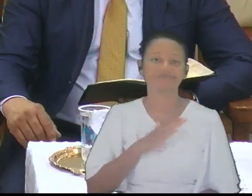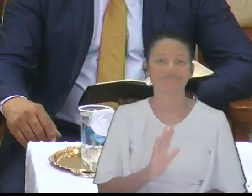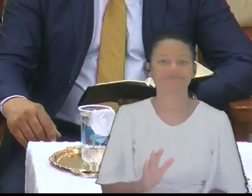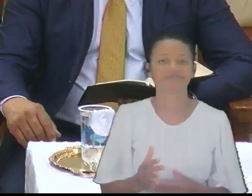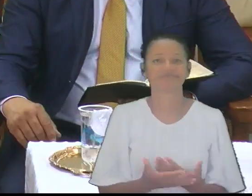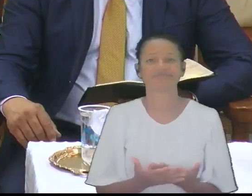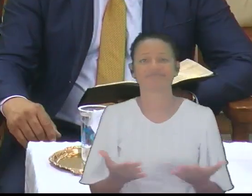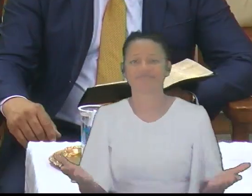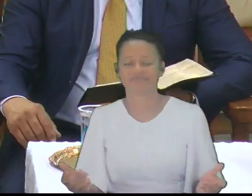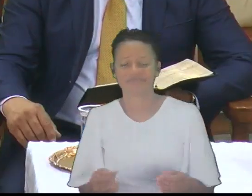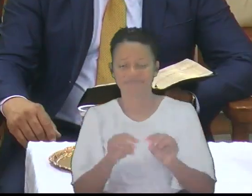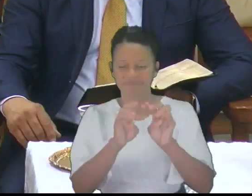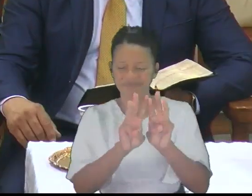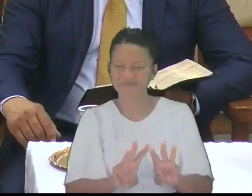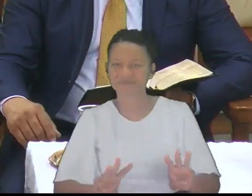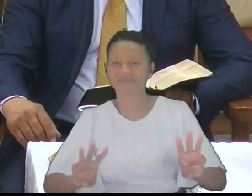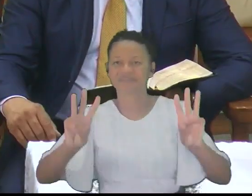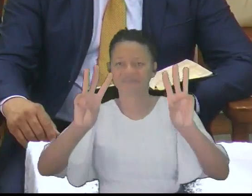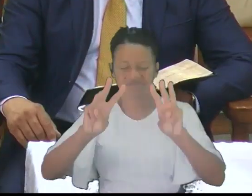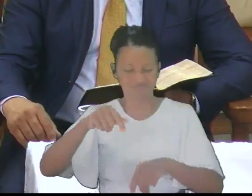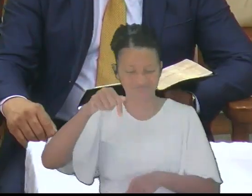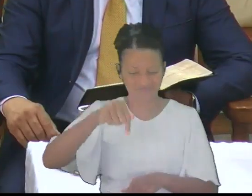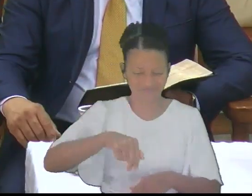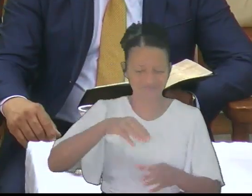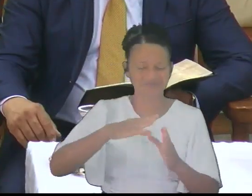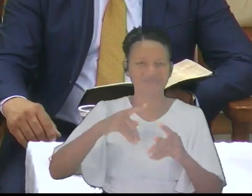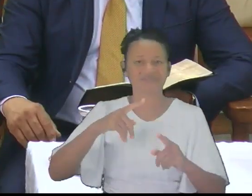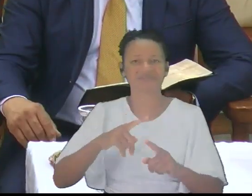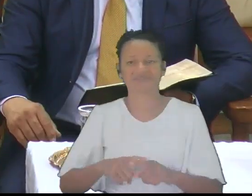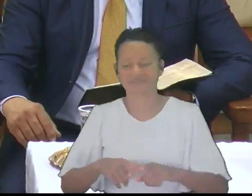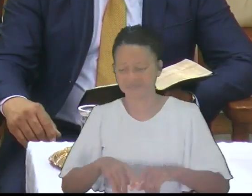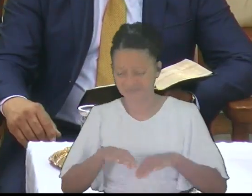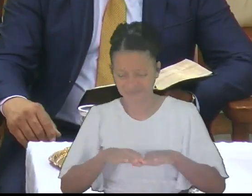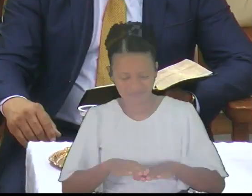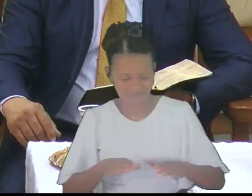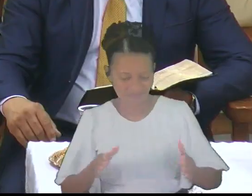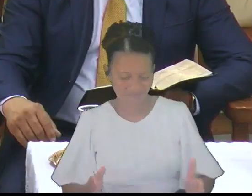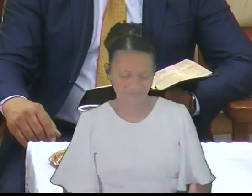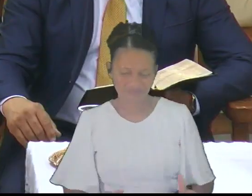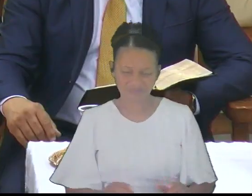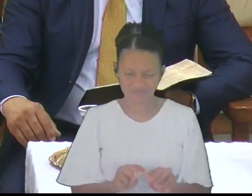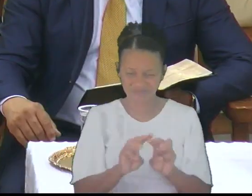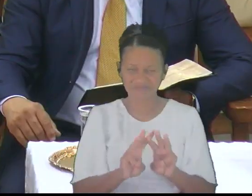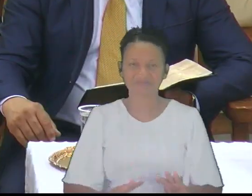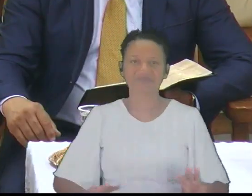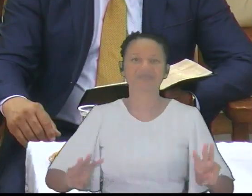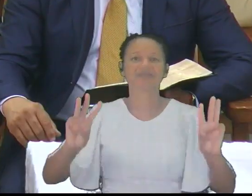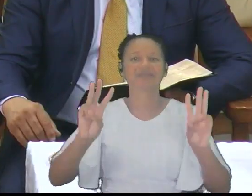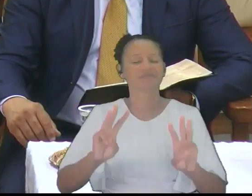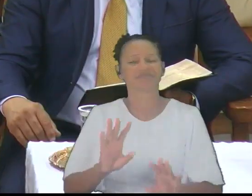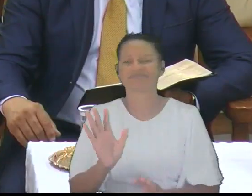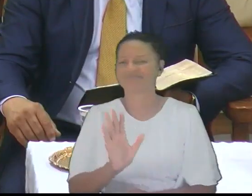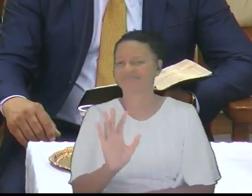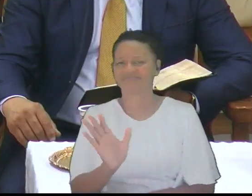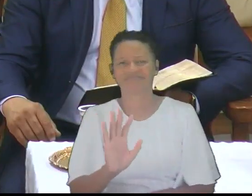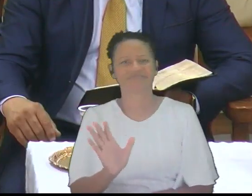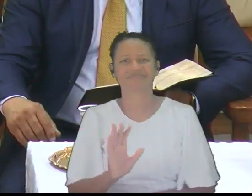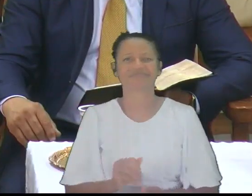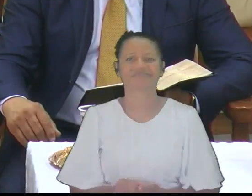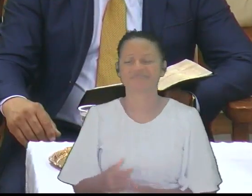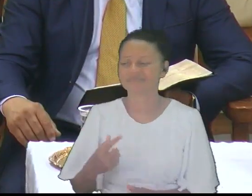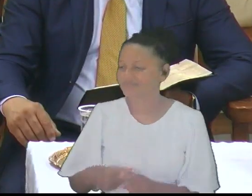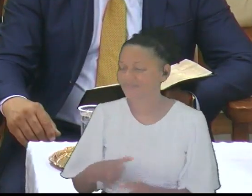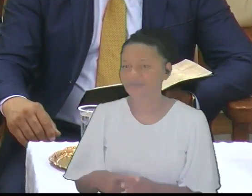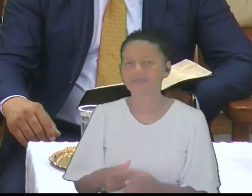colocar castiçal aqui na igreja, em cima da mesa do altar, aquele candelabro de 7 braços. Não, por